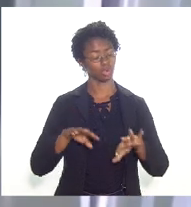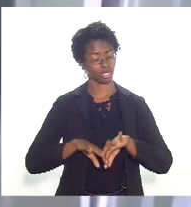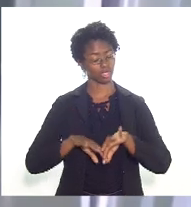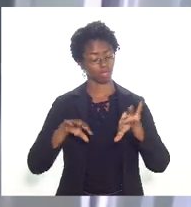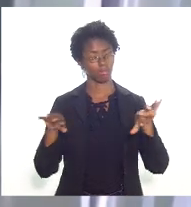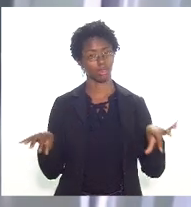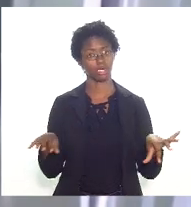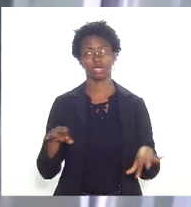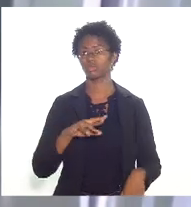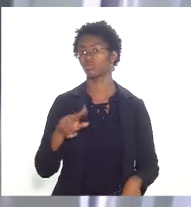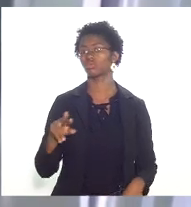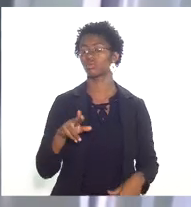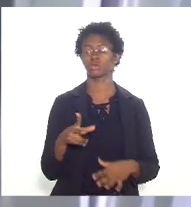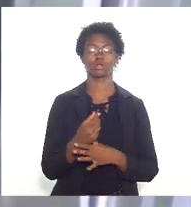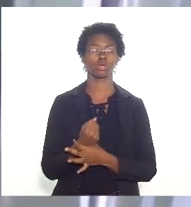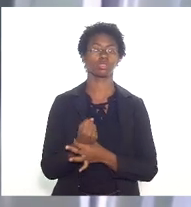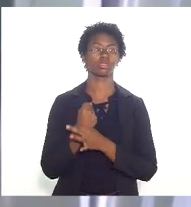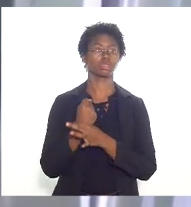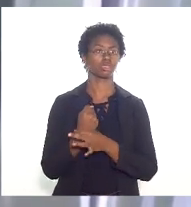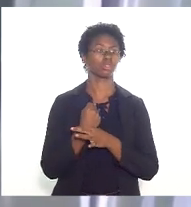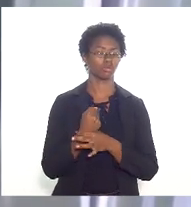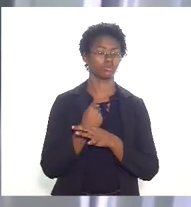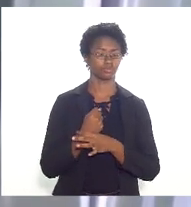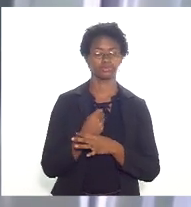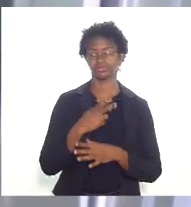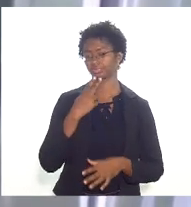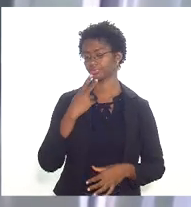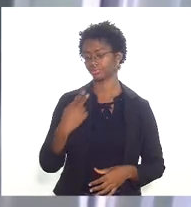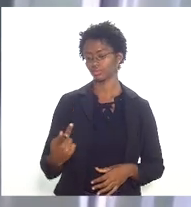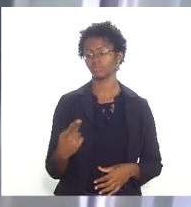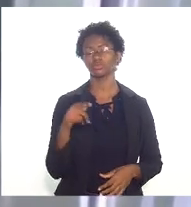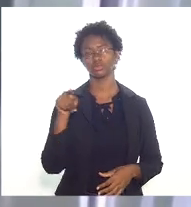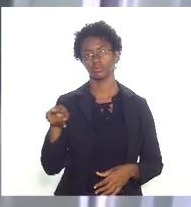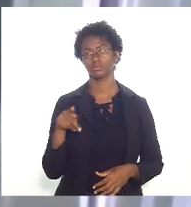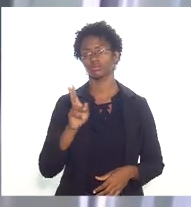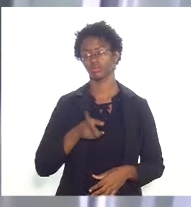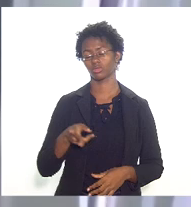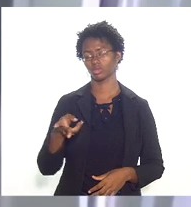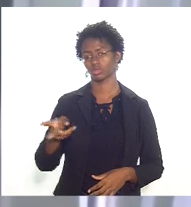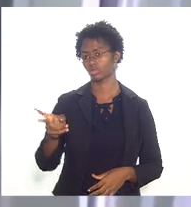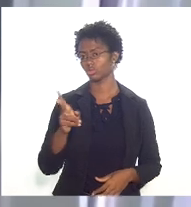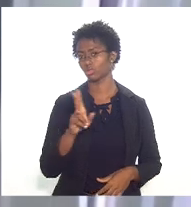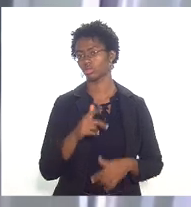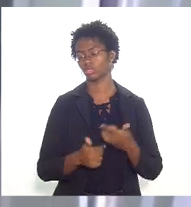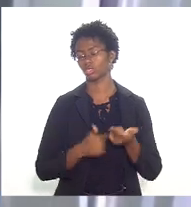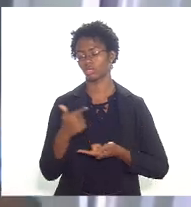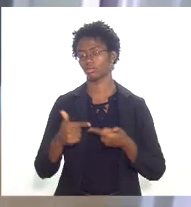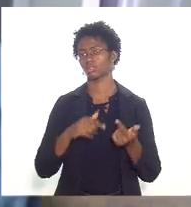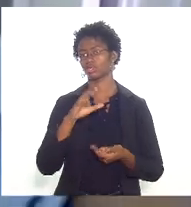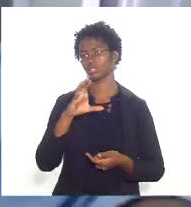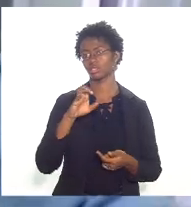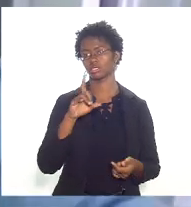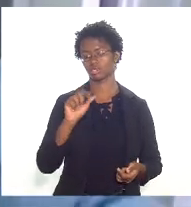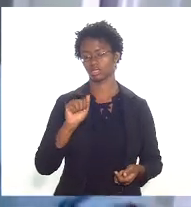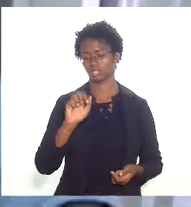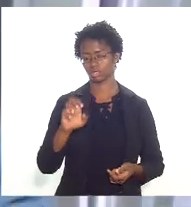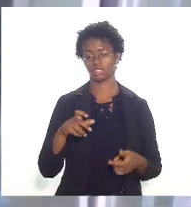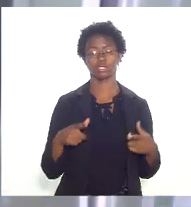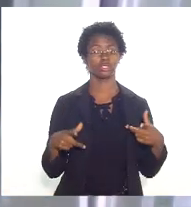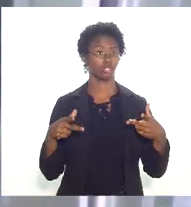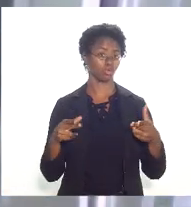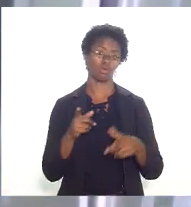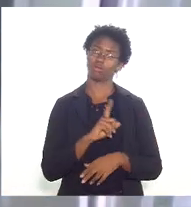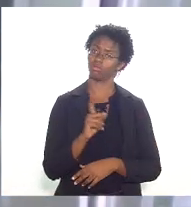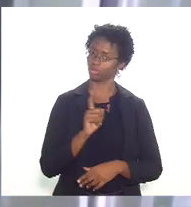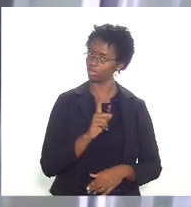uma defesa que preconiza Digamos que o funcionamento da Cedae continue Deputado a Mônica Francisco exatamente do mesmo